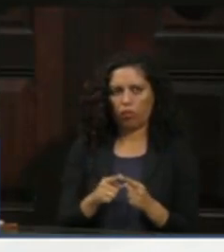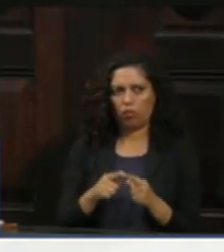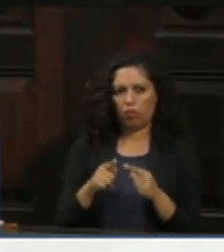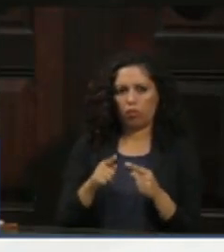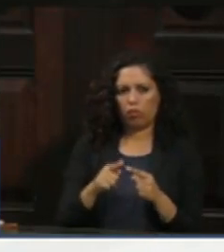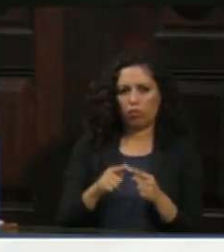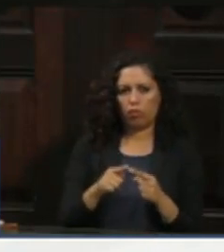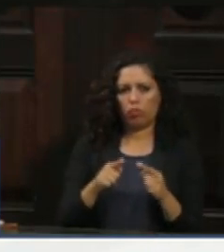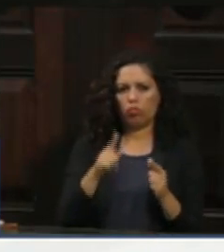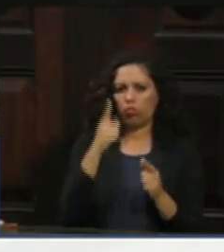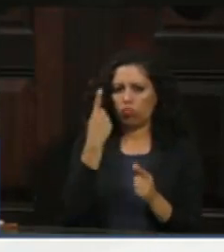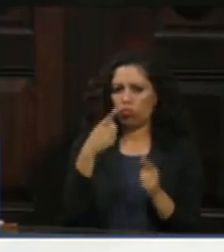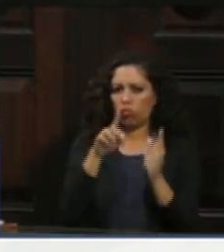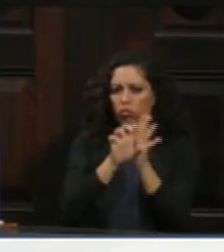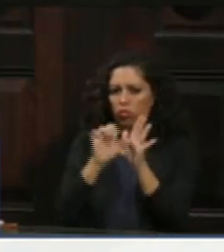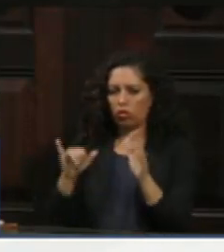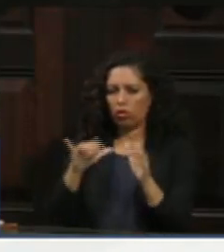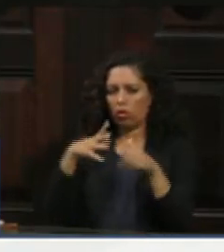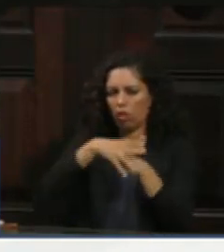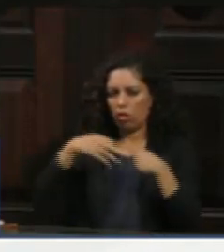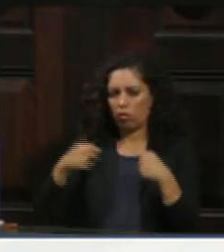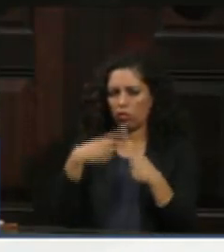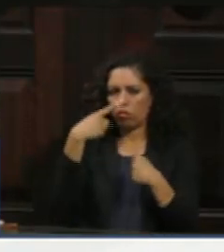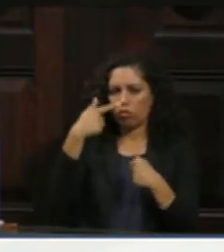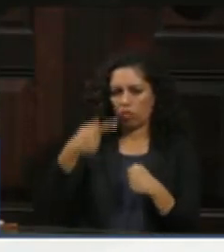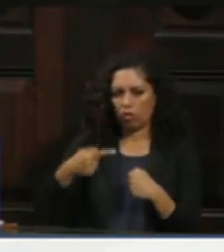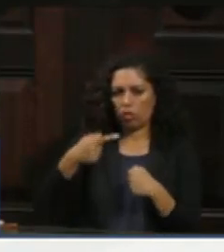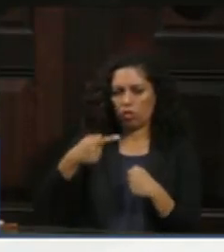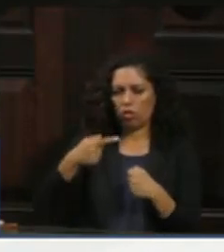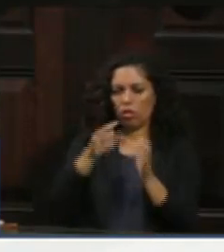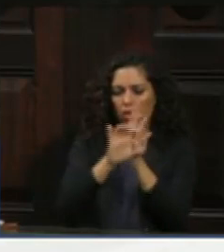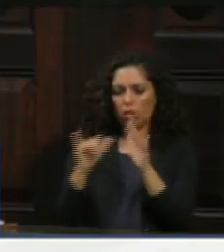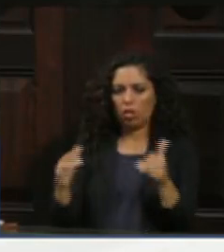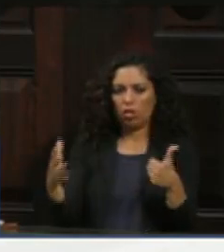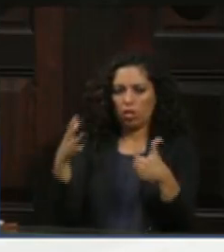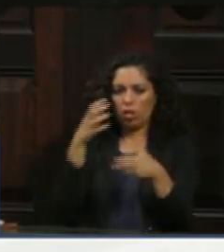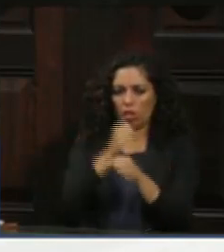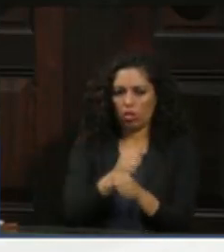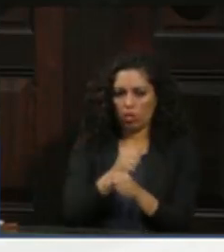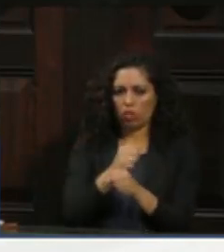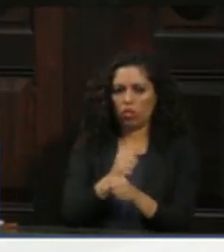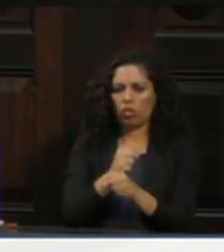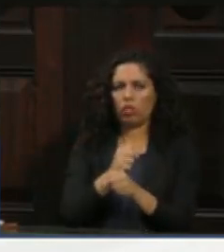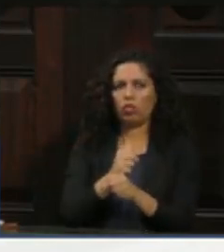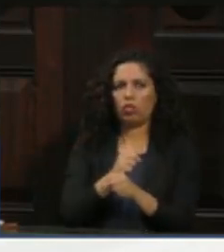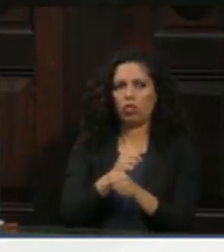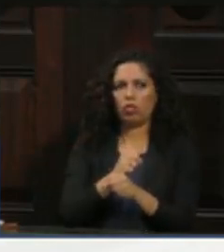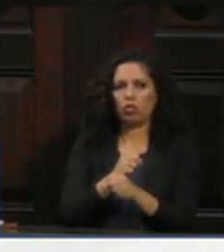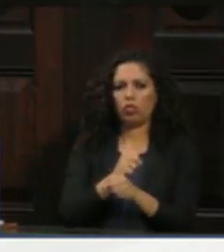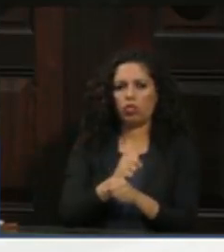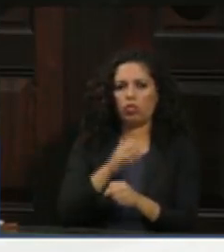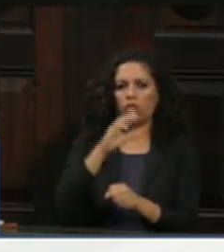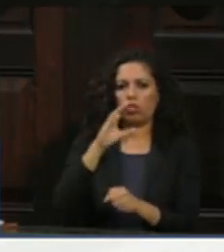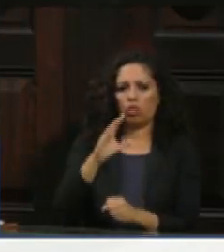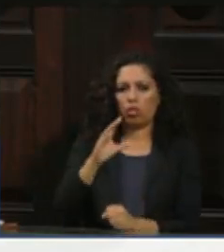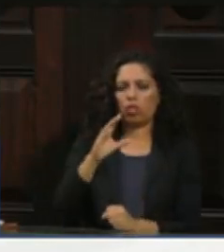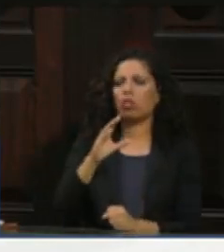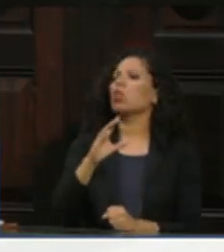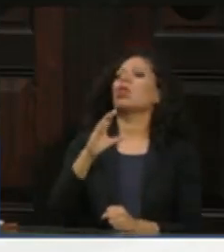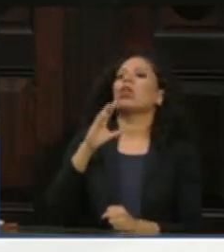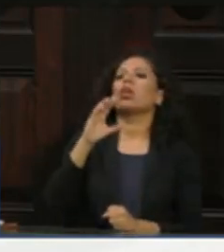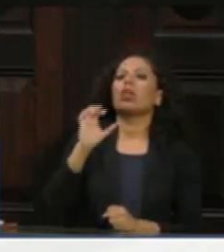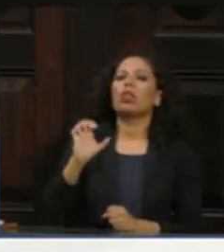de Economia Solidária para que a gente chegasse a bom termo na discussão, na elaboração e na votação conclusiva desse projeto. Portanto, parabéns para a